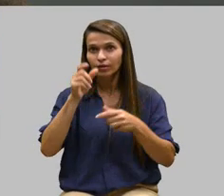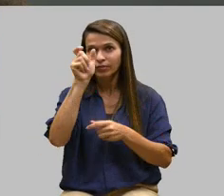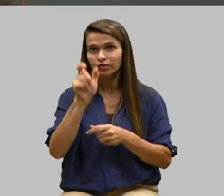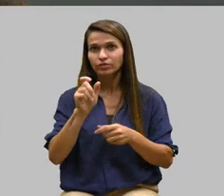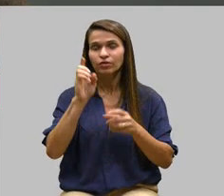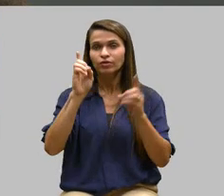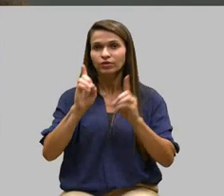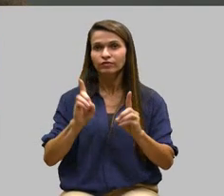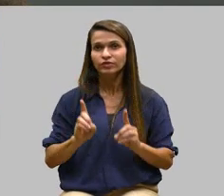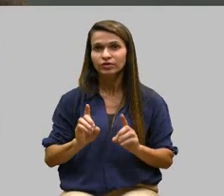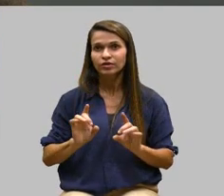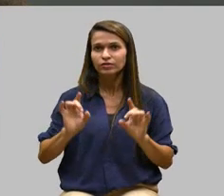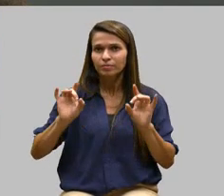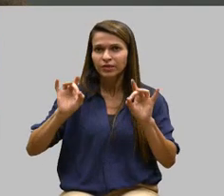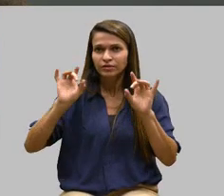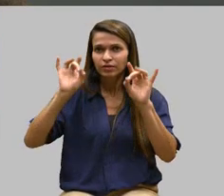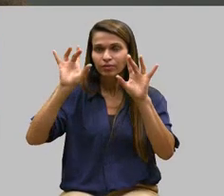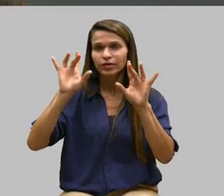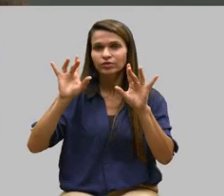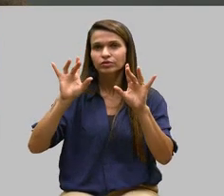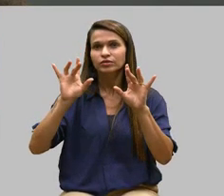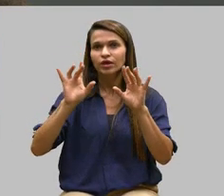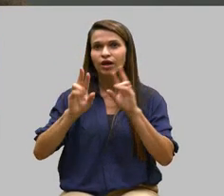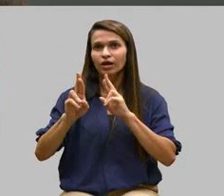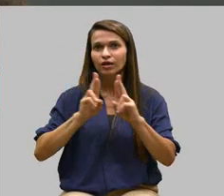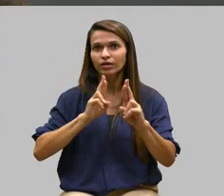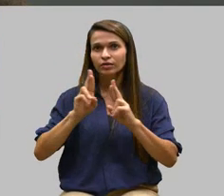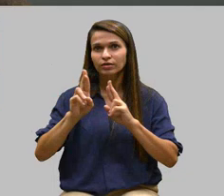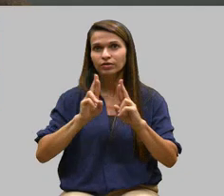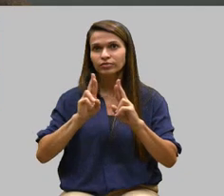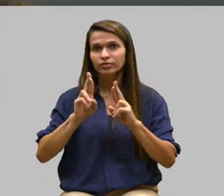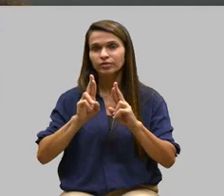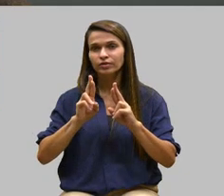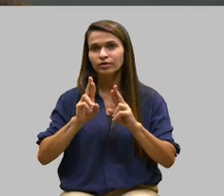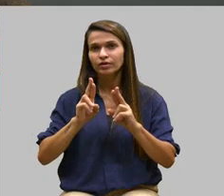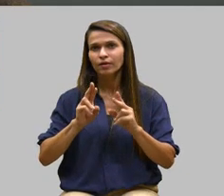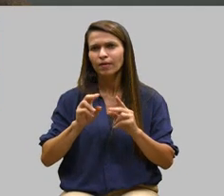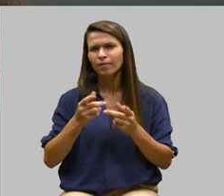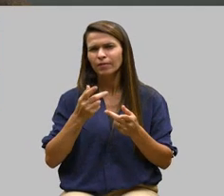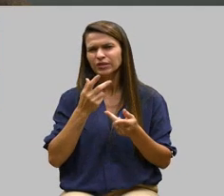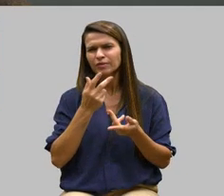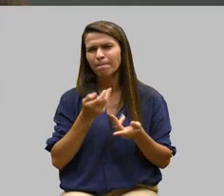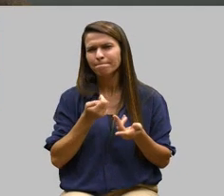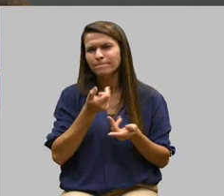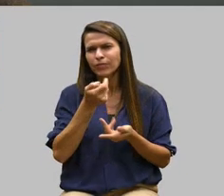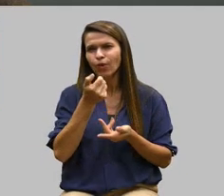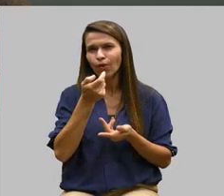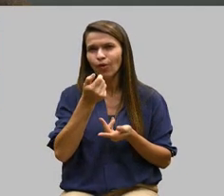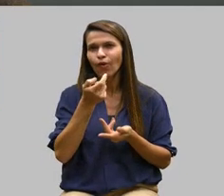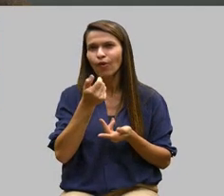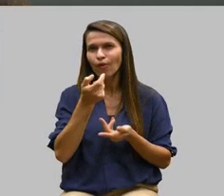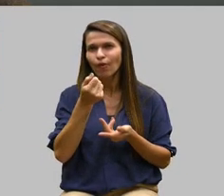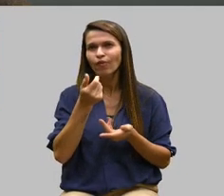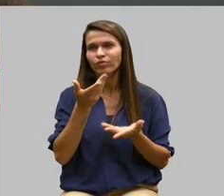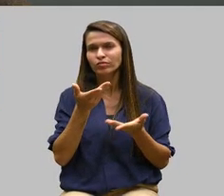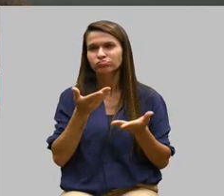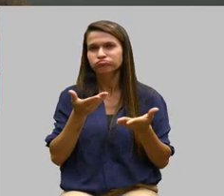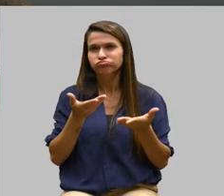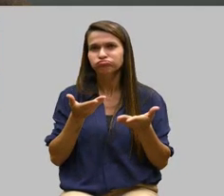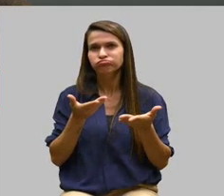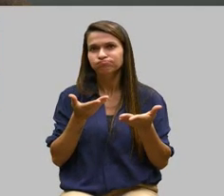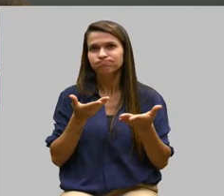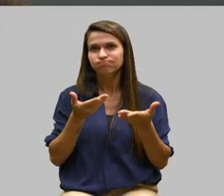especialmente em relação à administração pública ainda é pouco enfrentado embora substancialmente